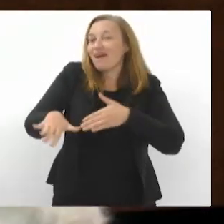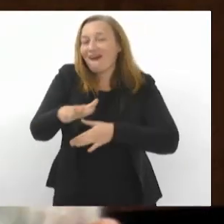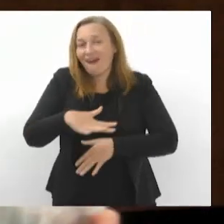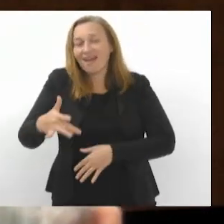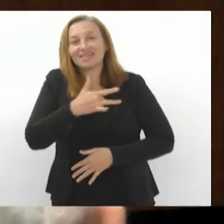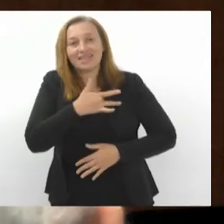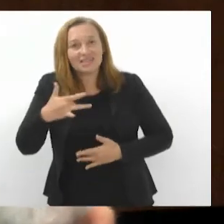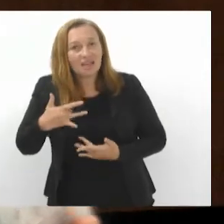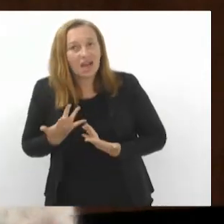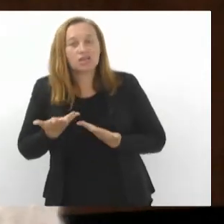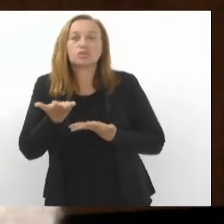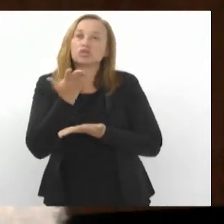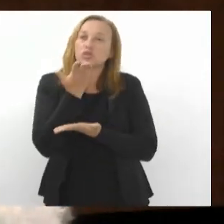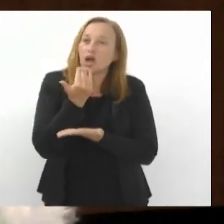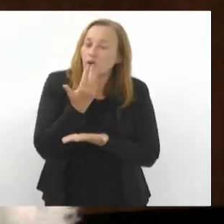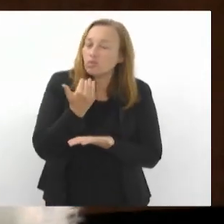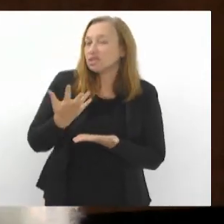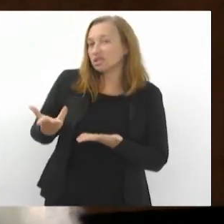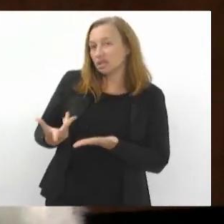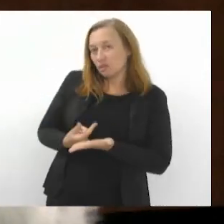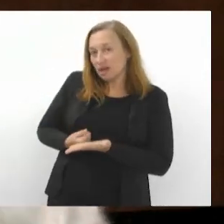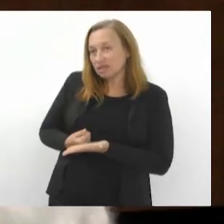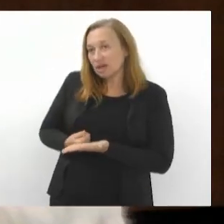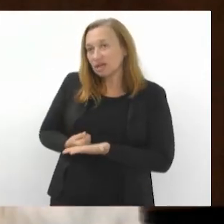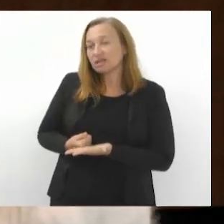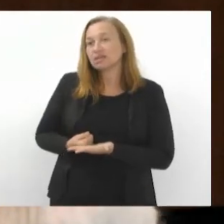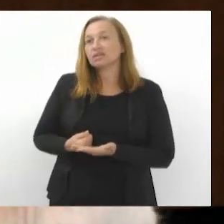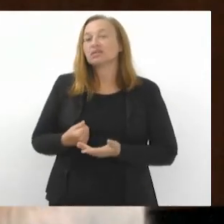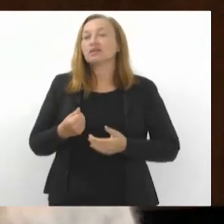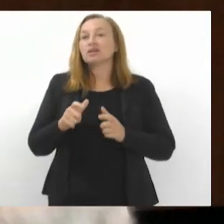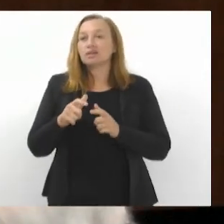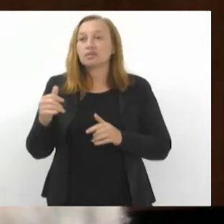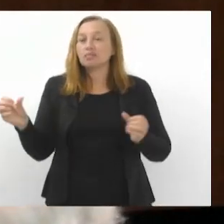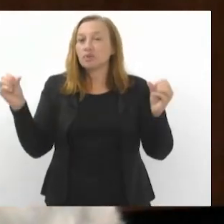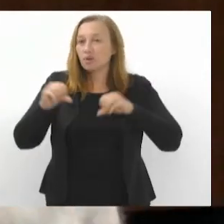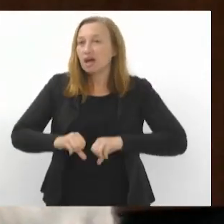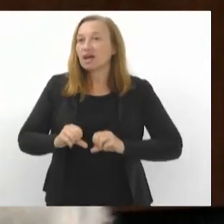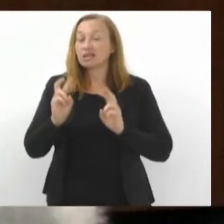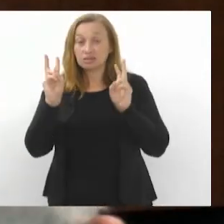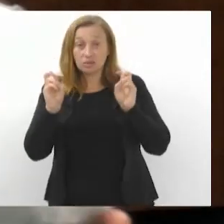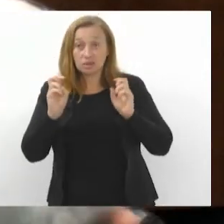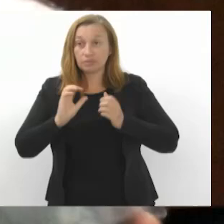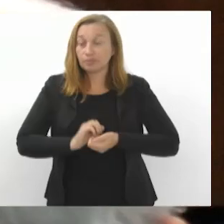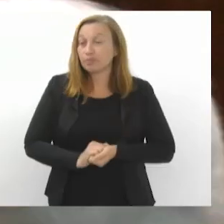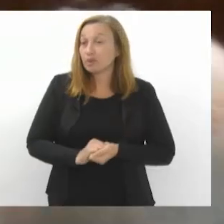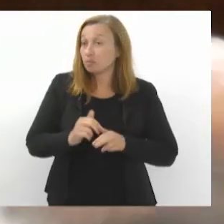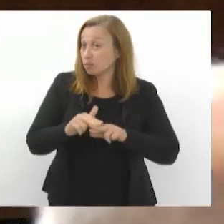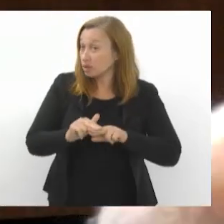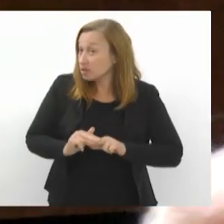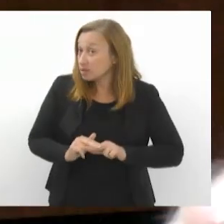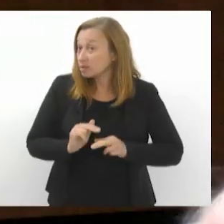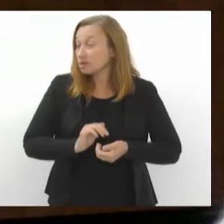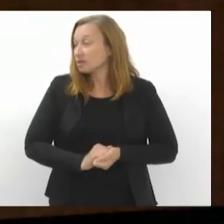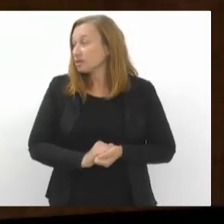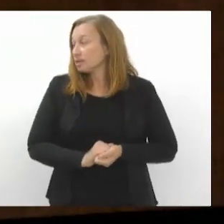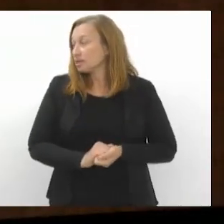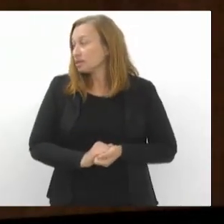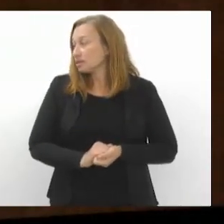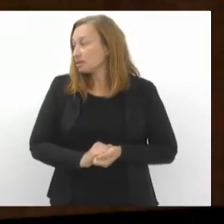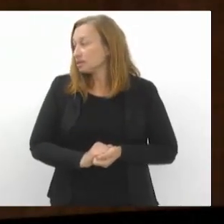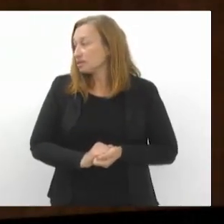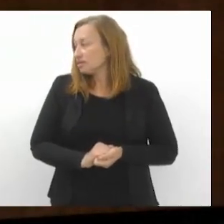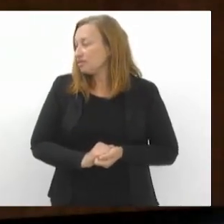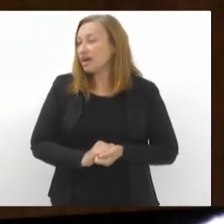saúde, da alimentação de qualidade, vem agravar essa situação. Portanto, por isso